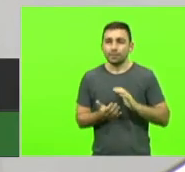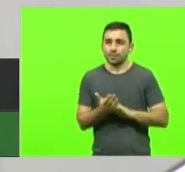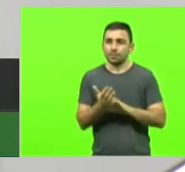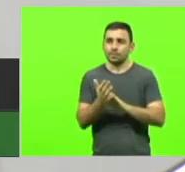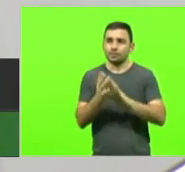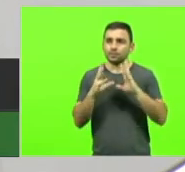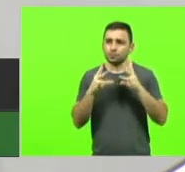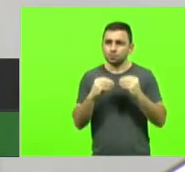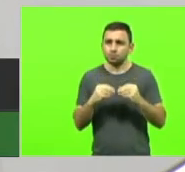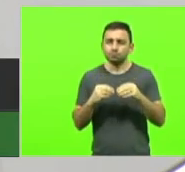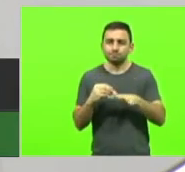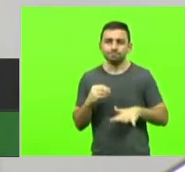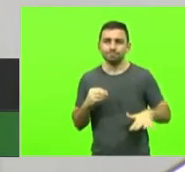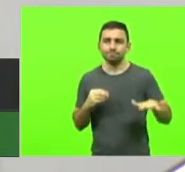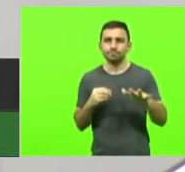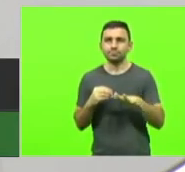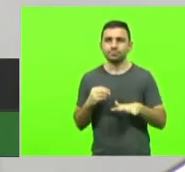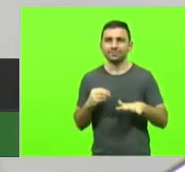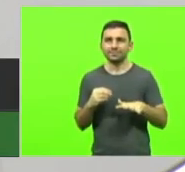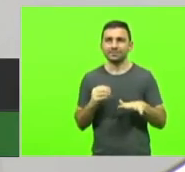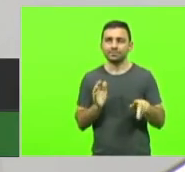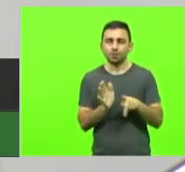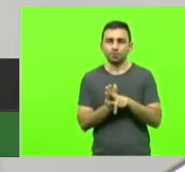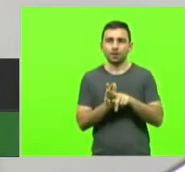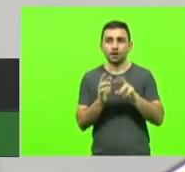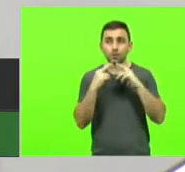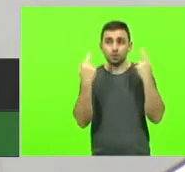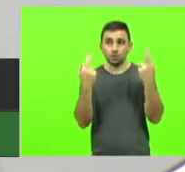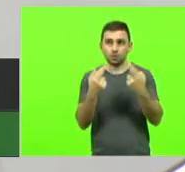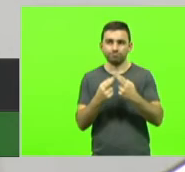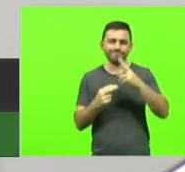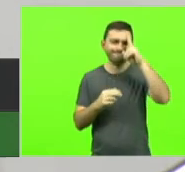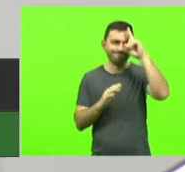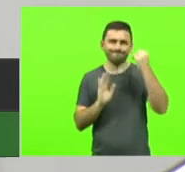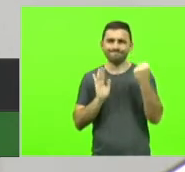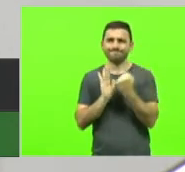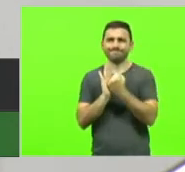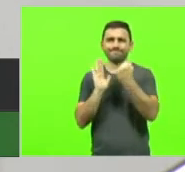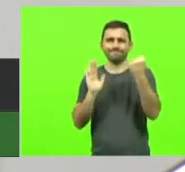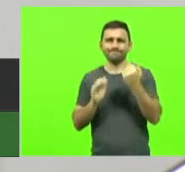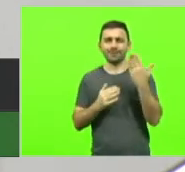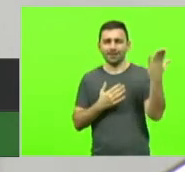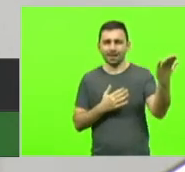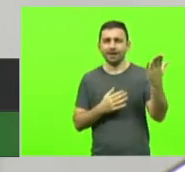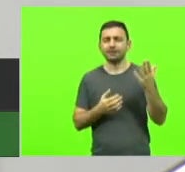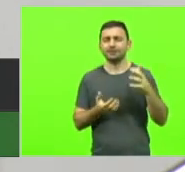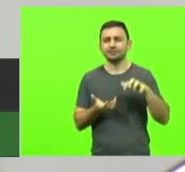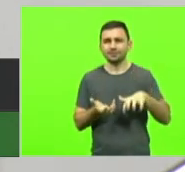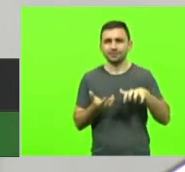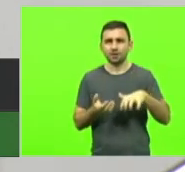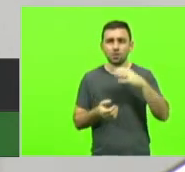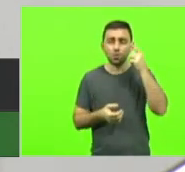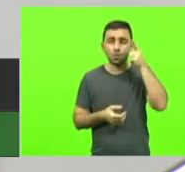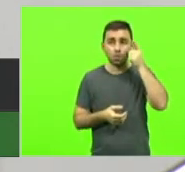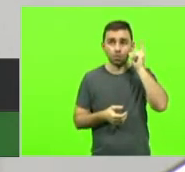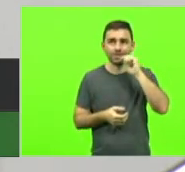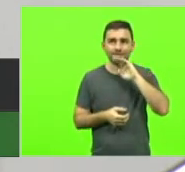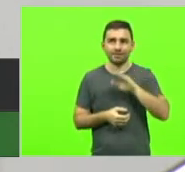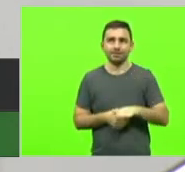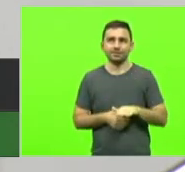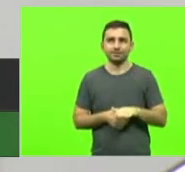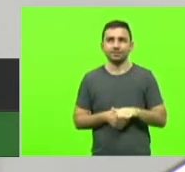os envolvidos desta reunião histórica que aconteceu no Senado Federal, na tarde de ontem, e